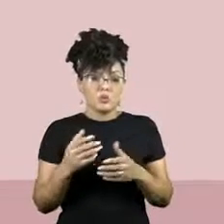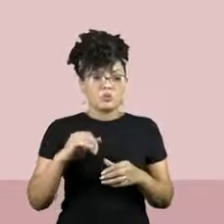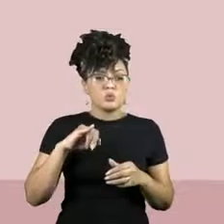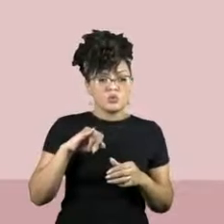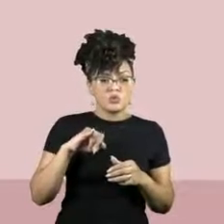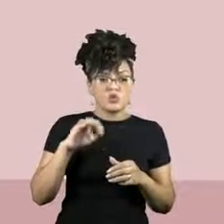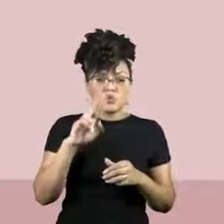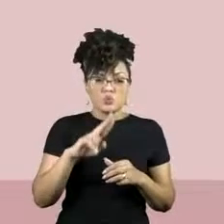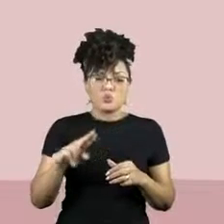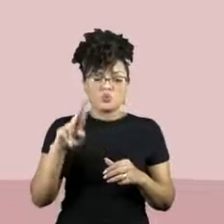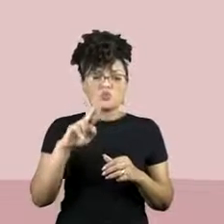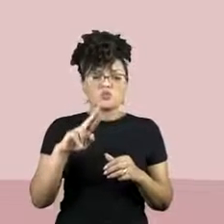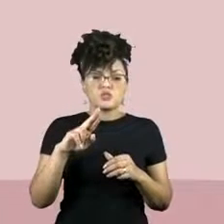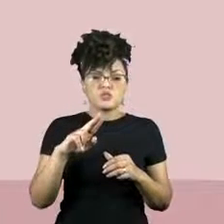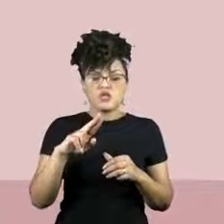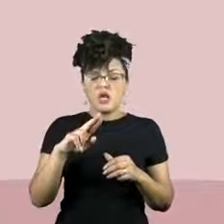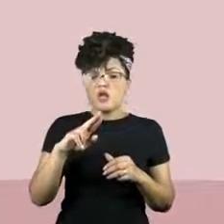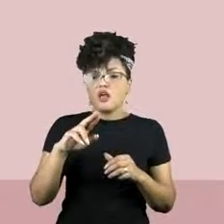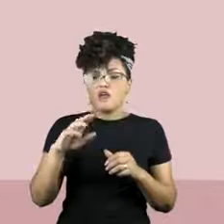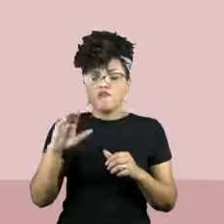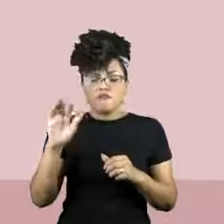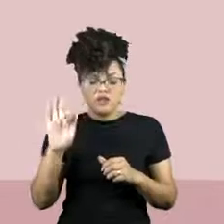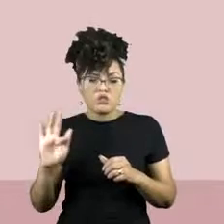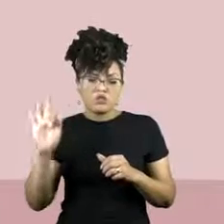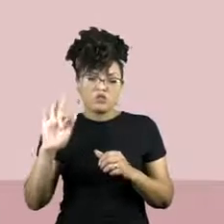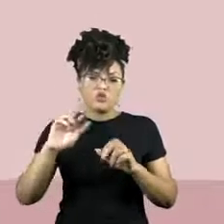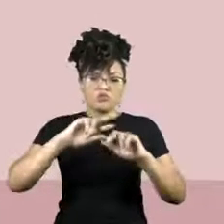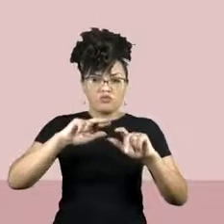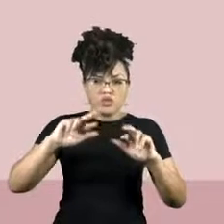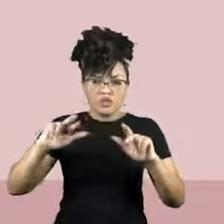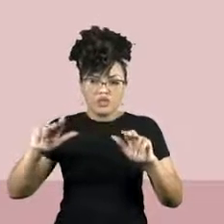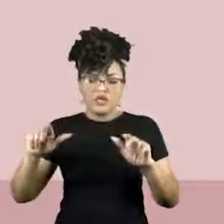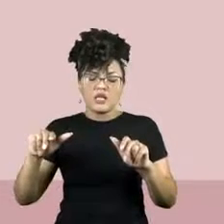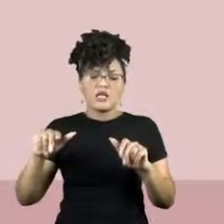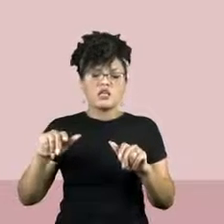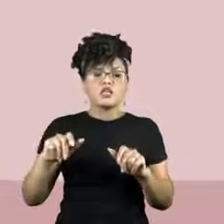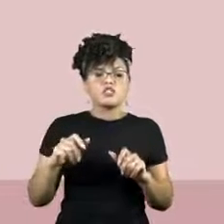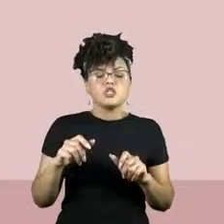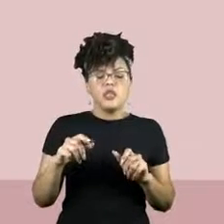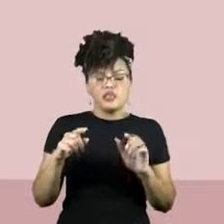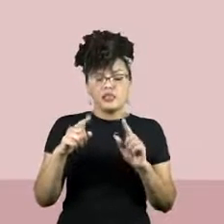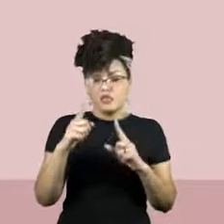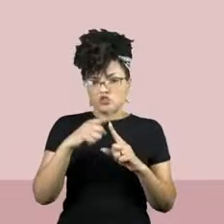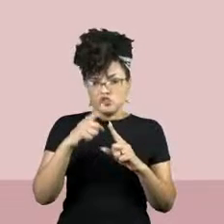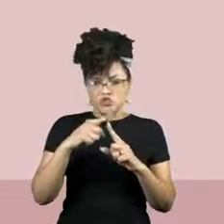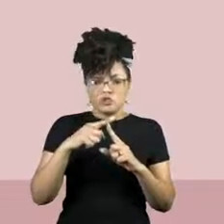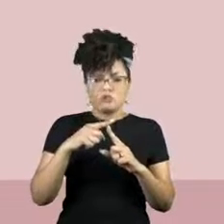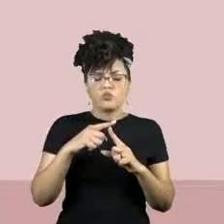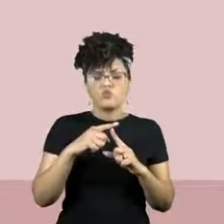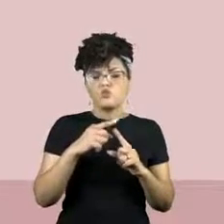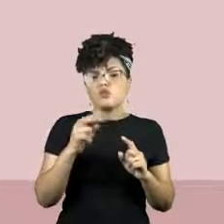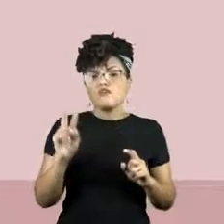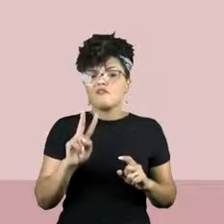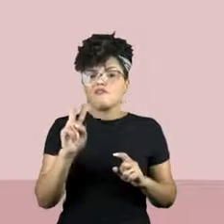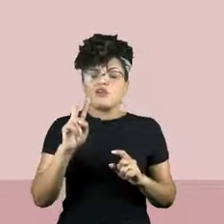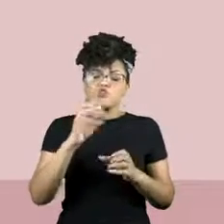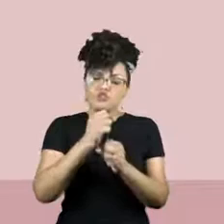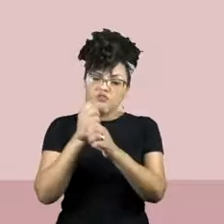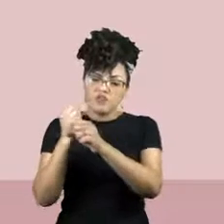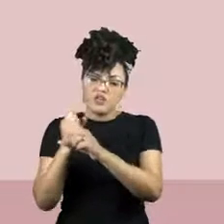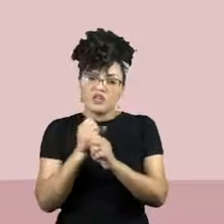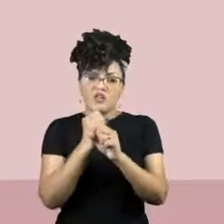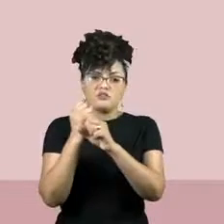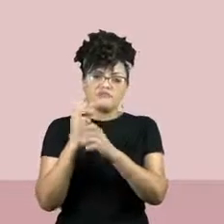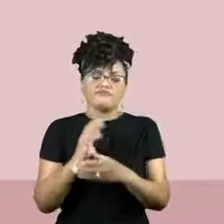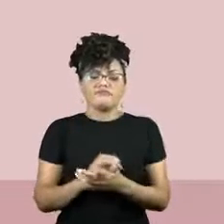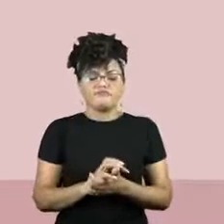encontrar 3 valores de fator de segurança diferentes, tá? 1,40, 1,52 e 1,51. Então, teoricamente, para Felenius, né, de acordo